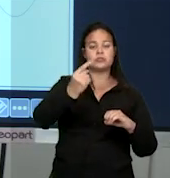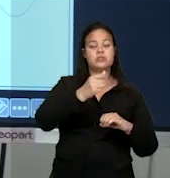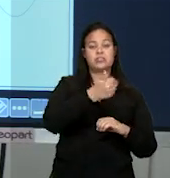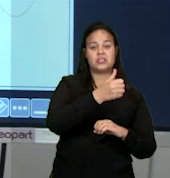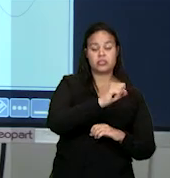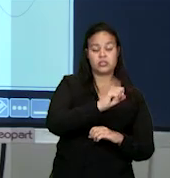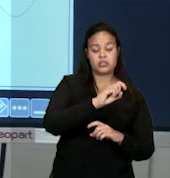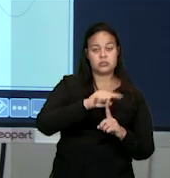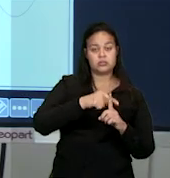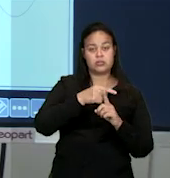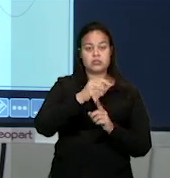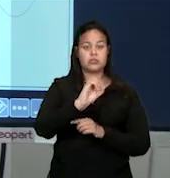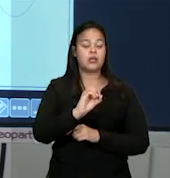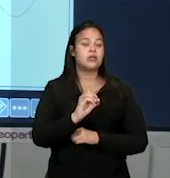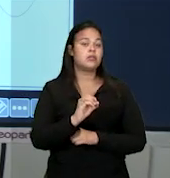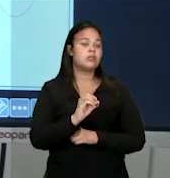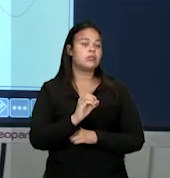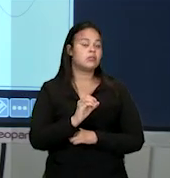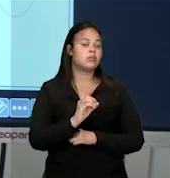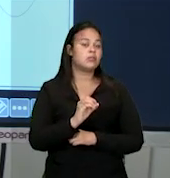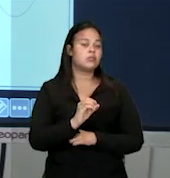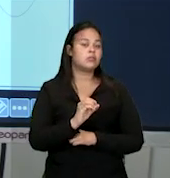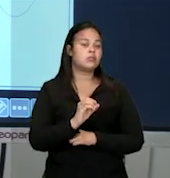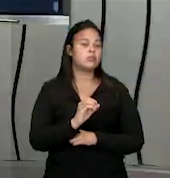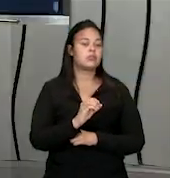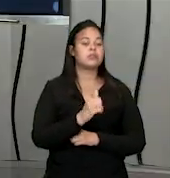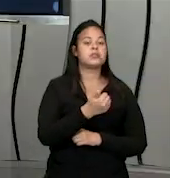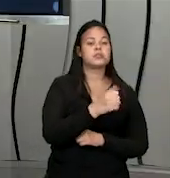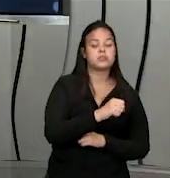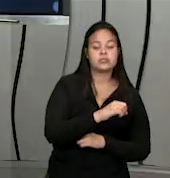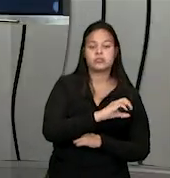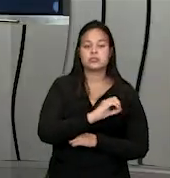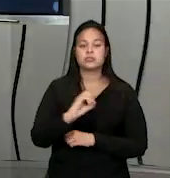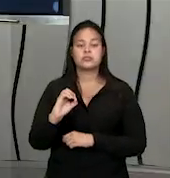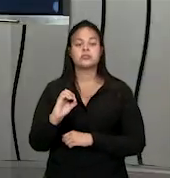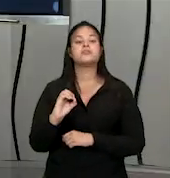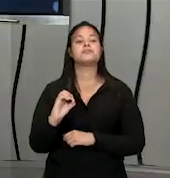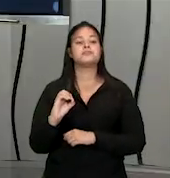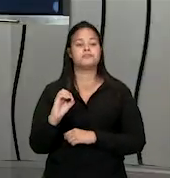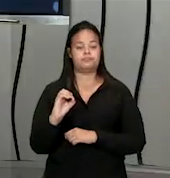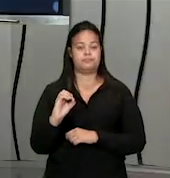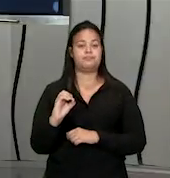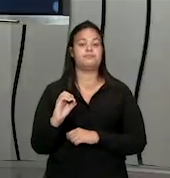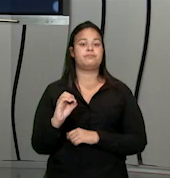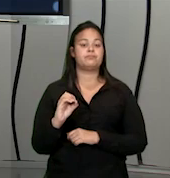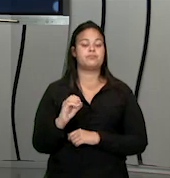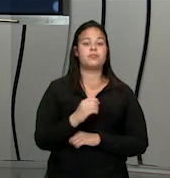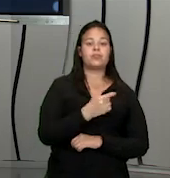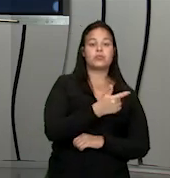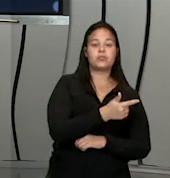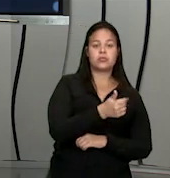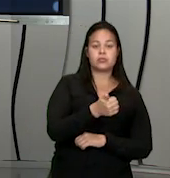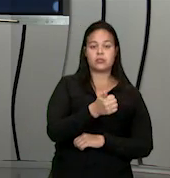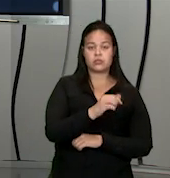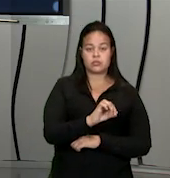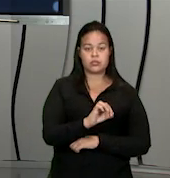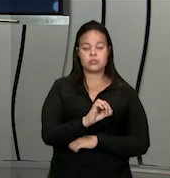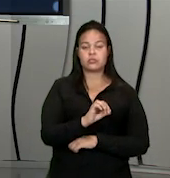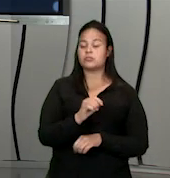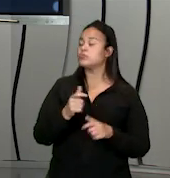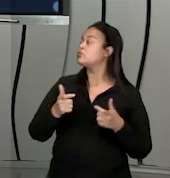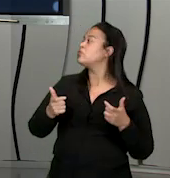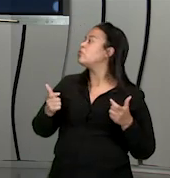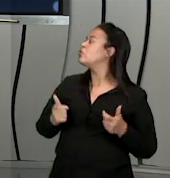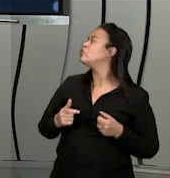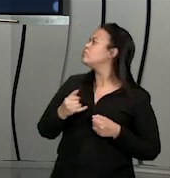180 com 0. Como eu disse, eu estou fazendo só alguns. Então, 180 com 0 está aqui. E eu vou pegar o 210. Então, o